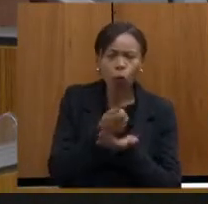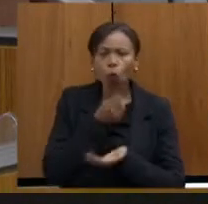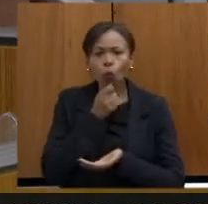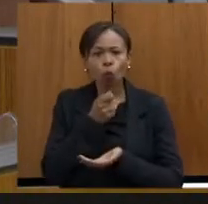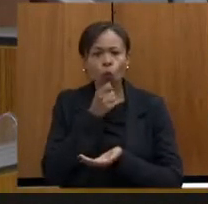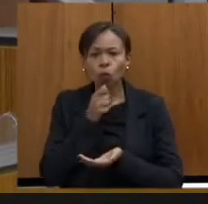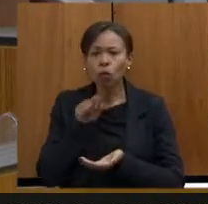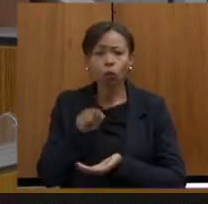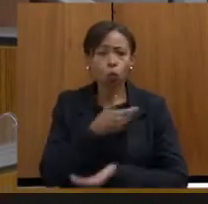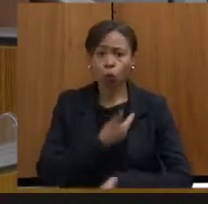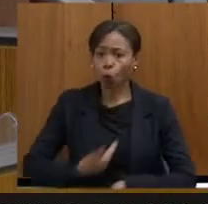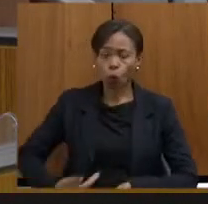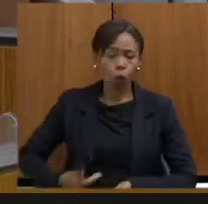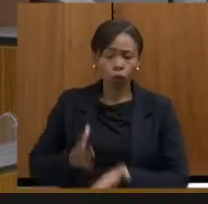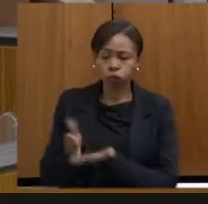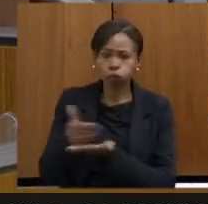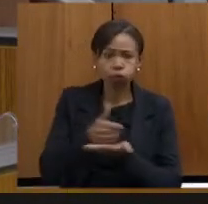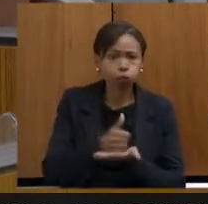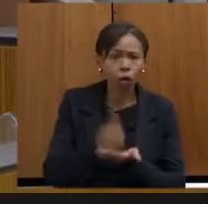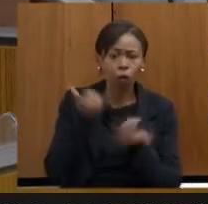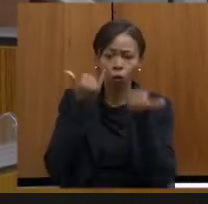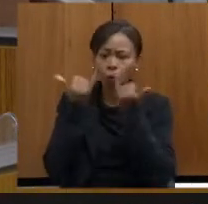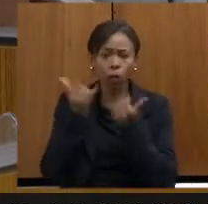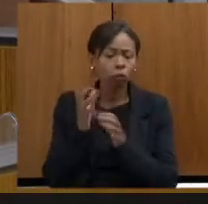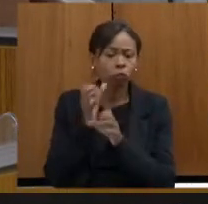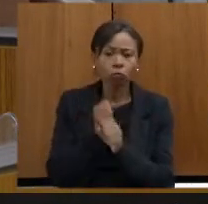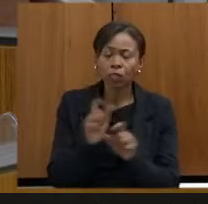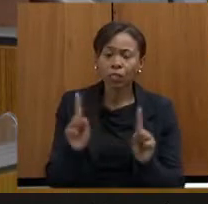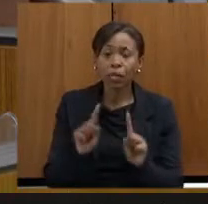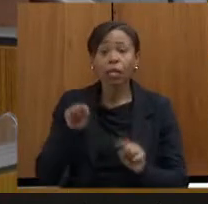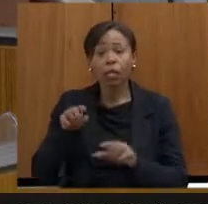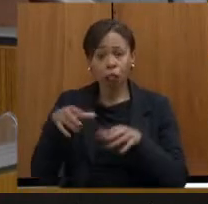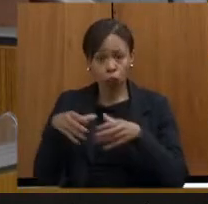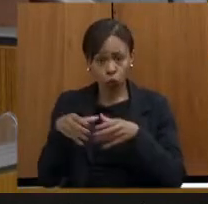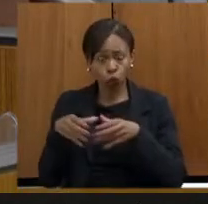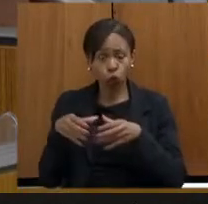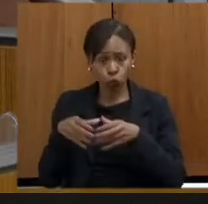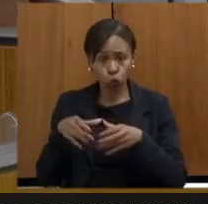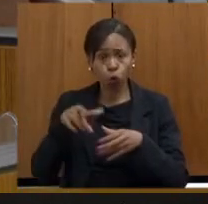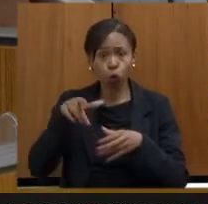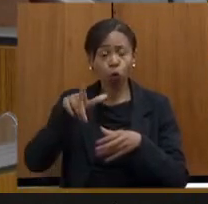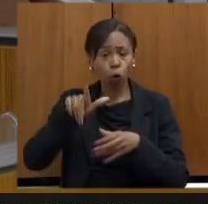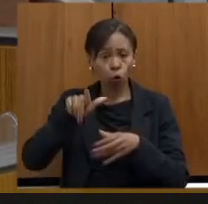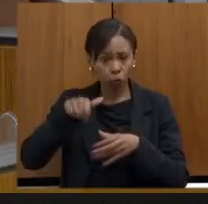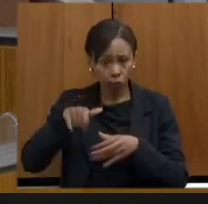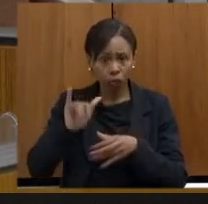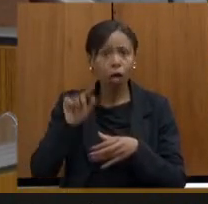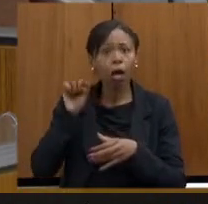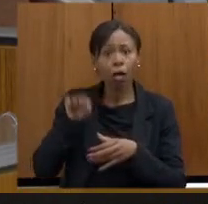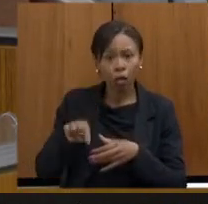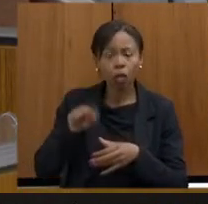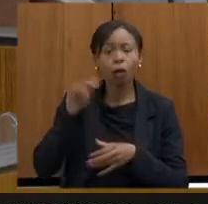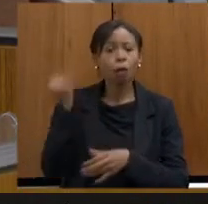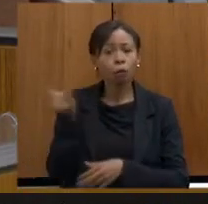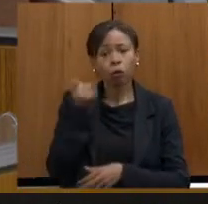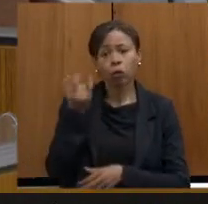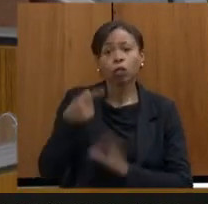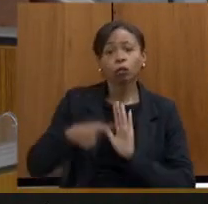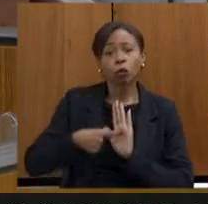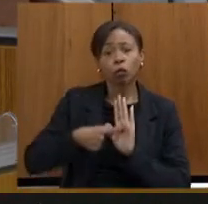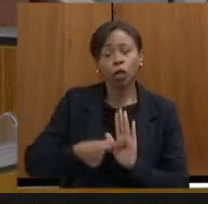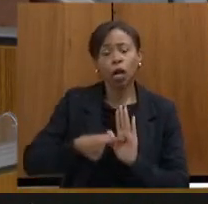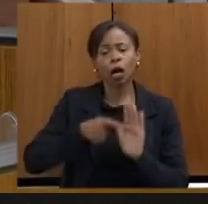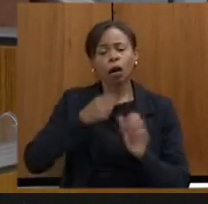pelo poder público, então esse grupo cumpre um importante papel de apresentar e sistematizar levantamentos semestrais e